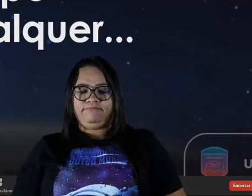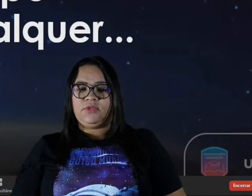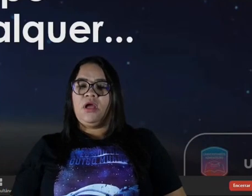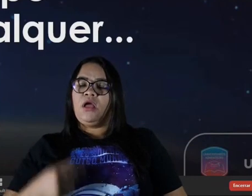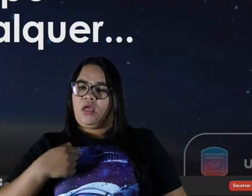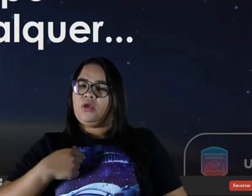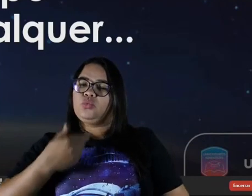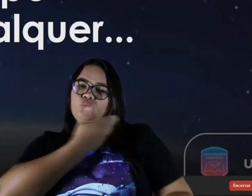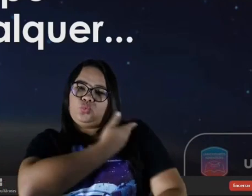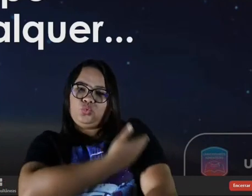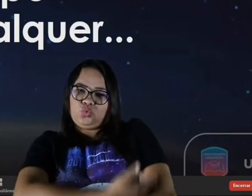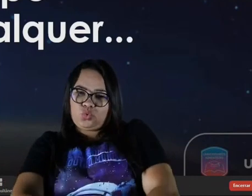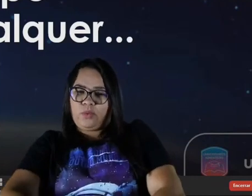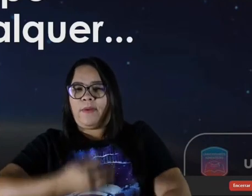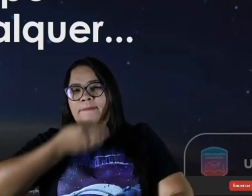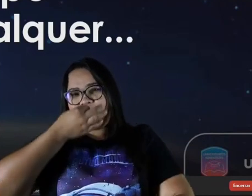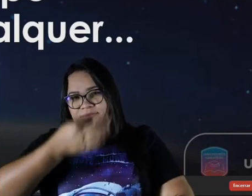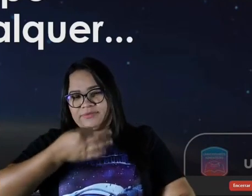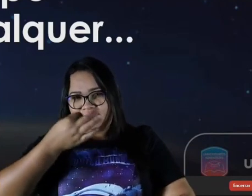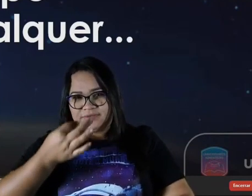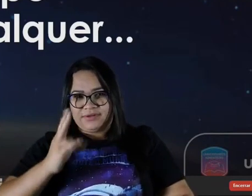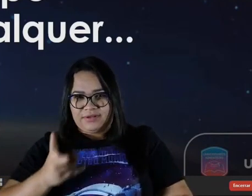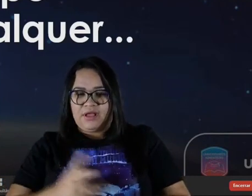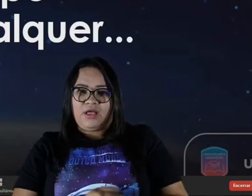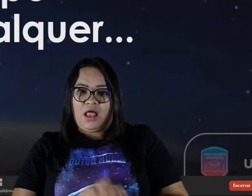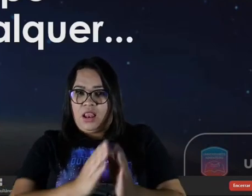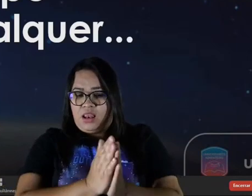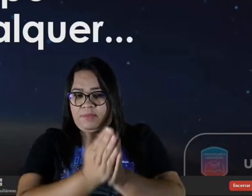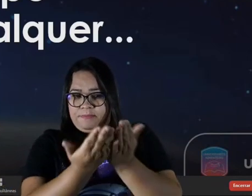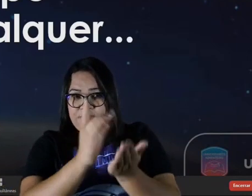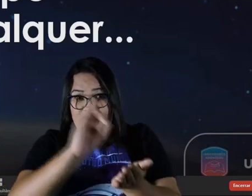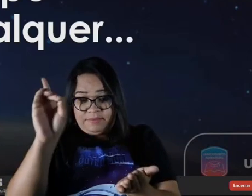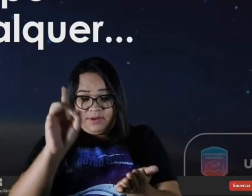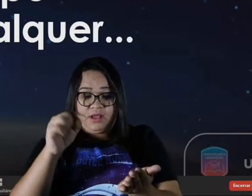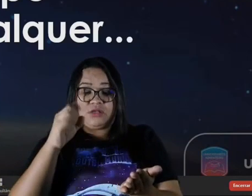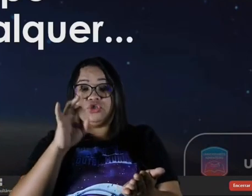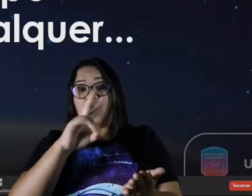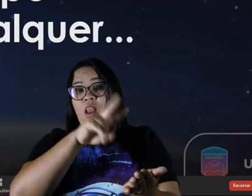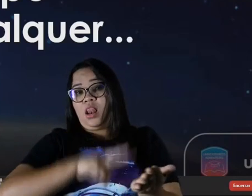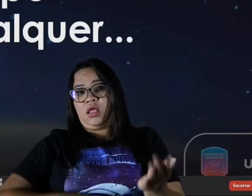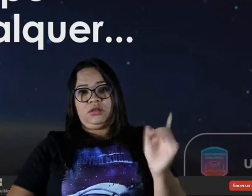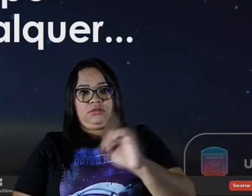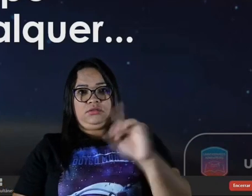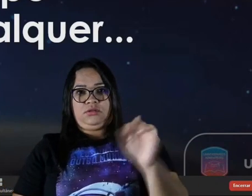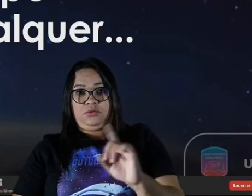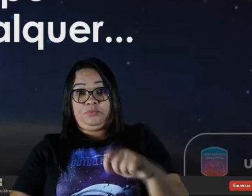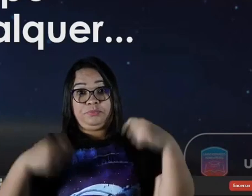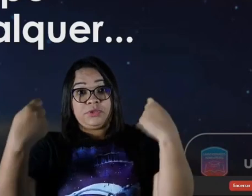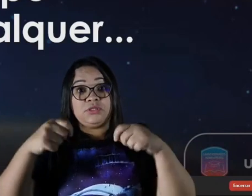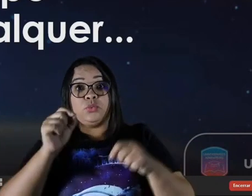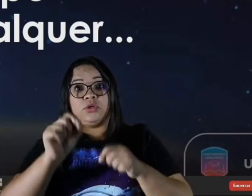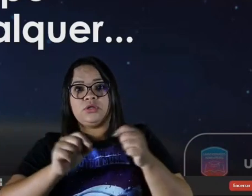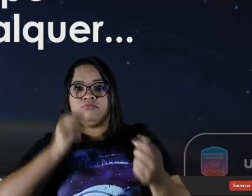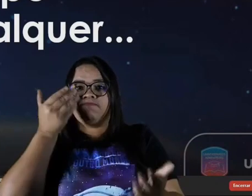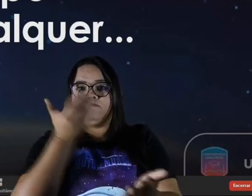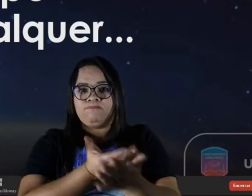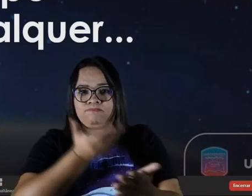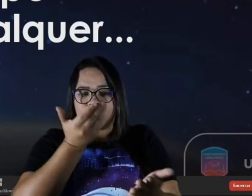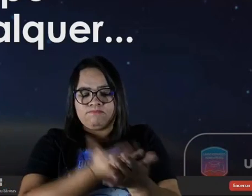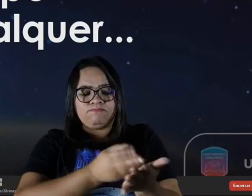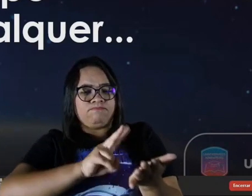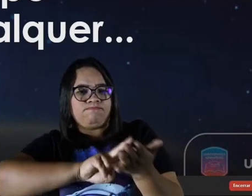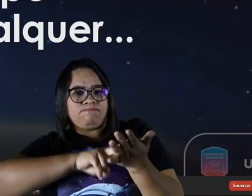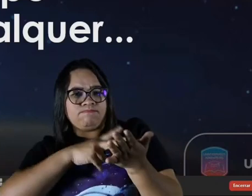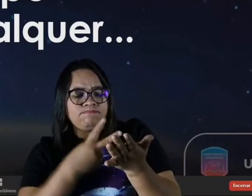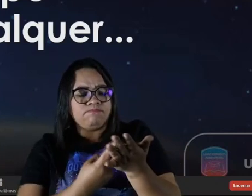por isso aí na internet, Bíblia não é um livro para ser lido. Bíblia é um livro para ser estudado,